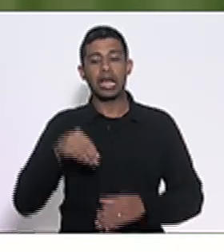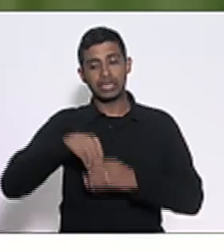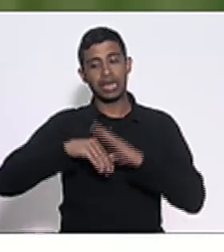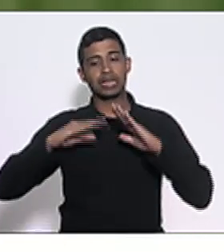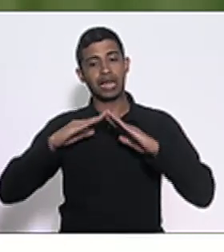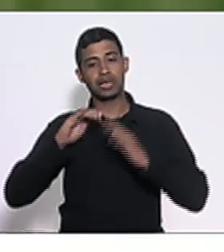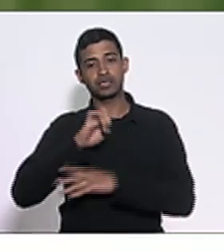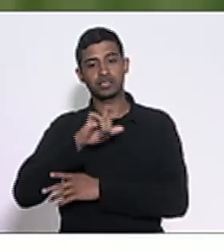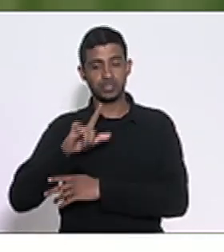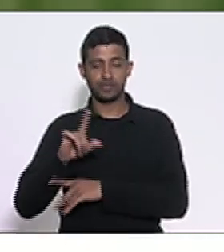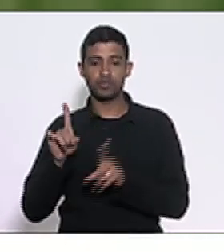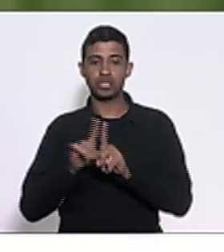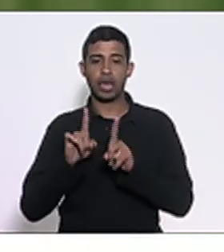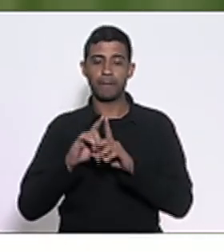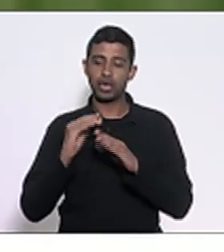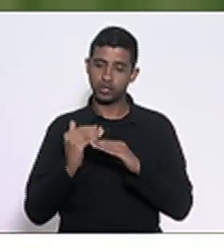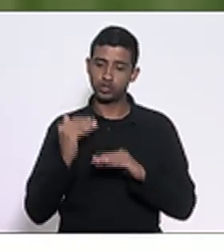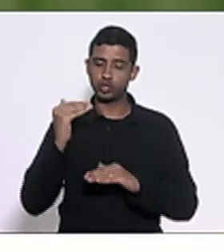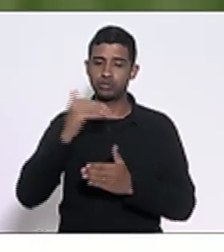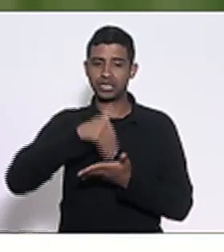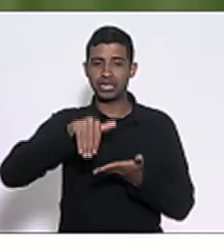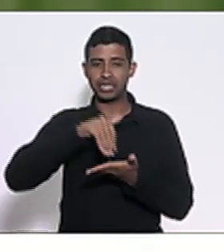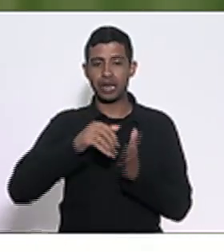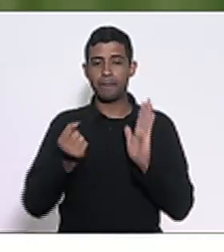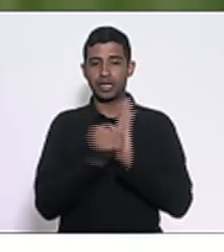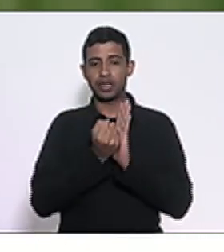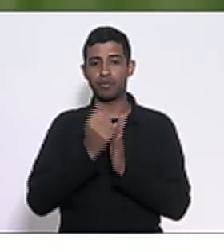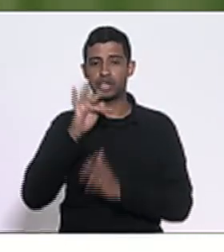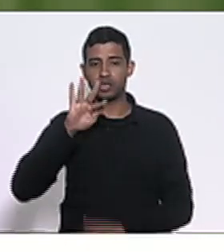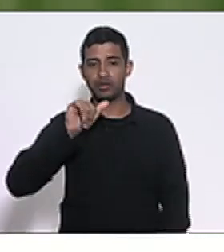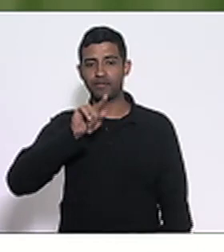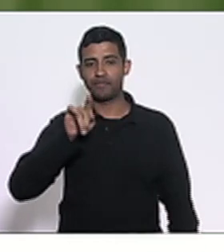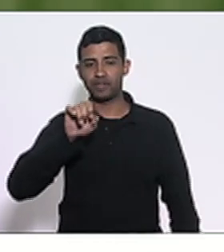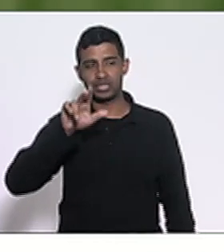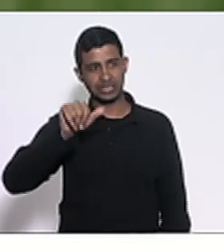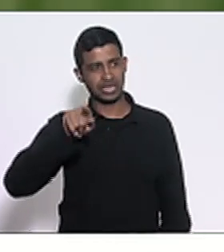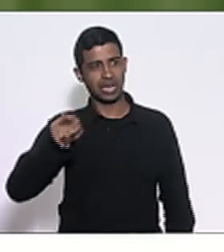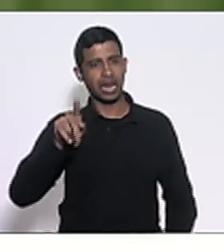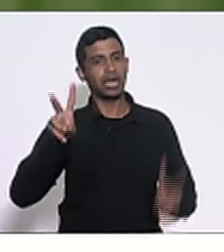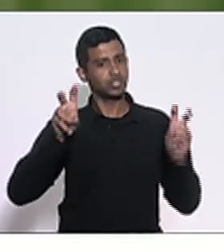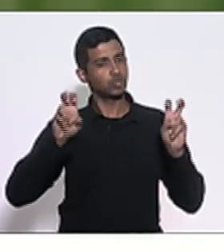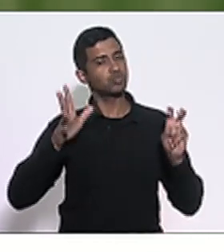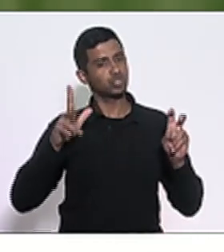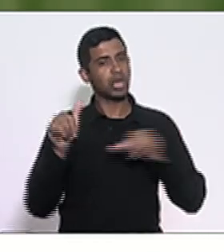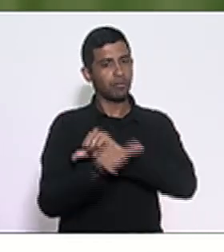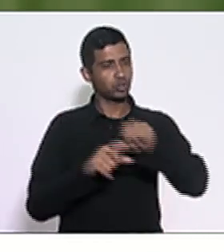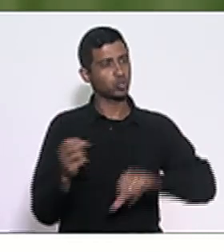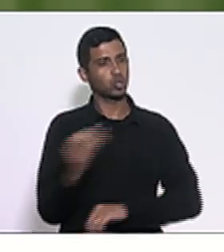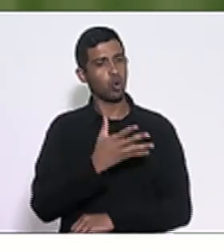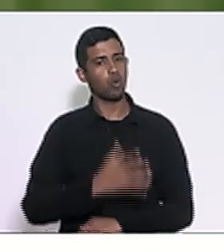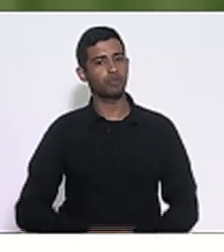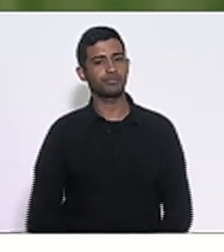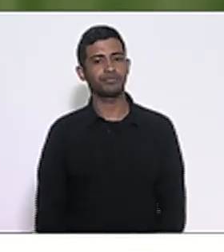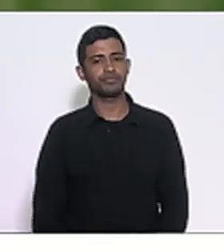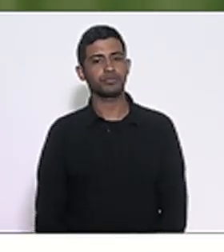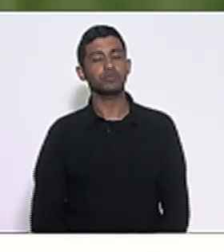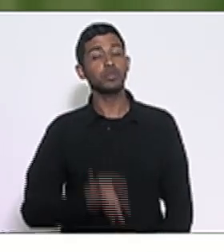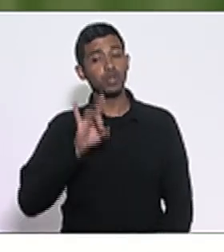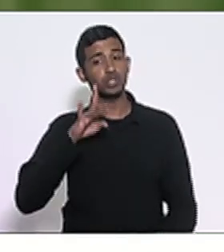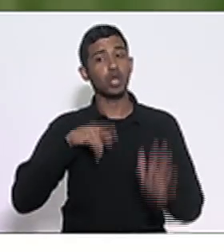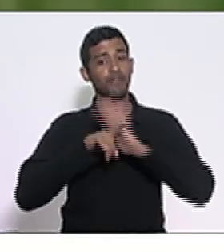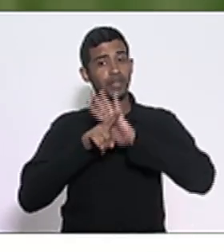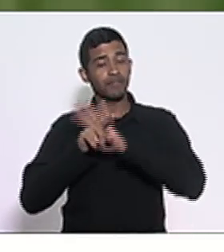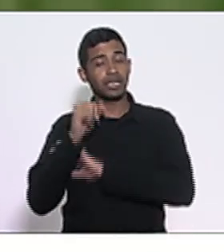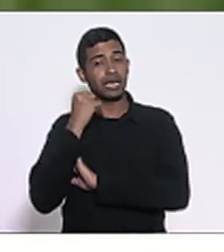e da Subsecretaria de Patrimônio da Fazenda. Esse assunto já está atualizado, eu só vou verificar se o governo